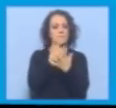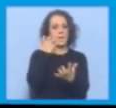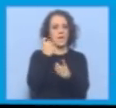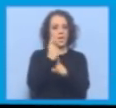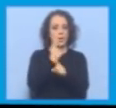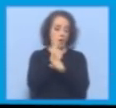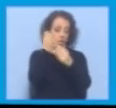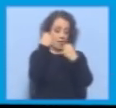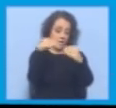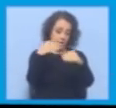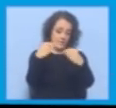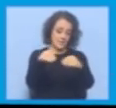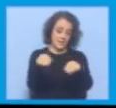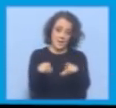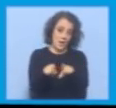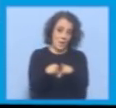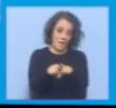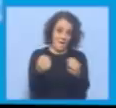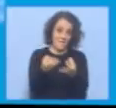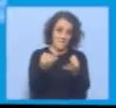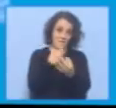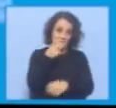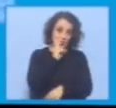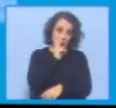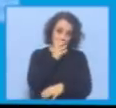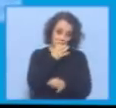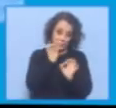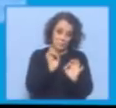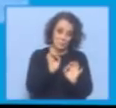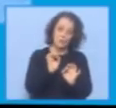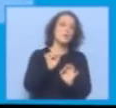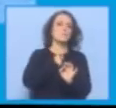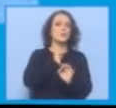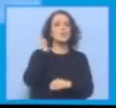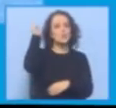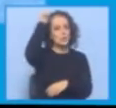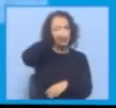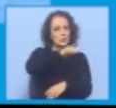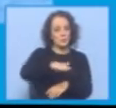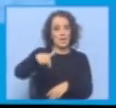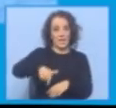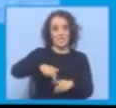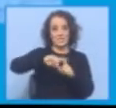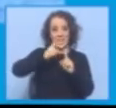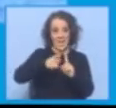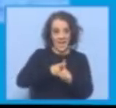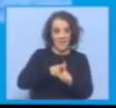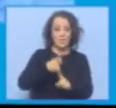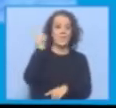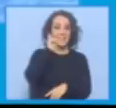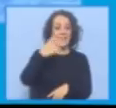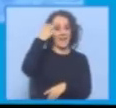uma pedagogia, portanto. Desculpa, e acabo com isto. Eu tenho os meus sobrinhos, porque eu este ano vou estar no Dia dos